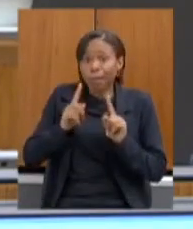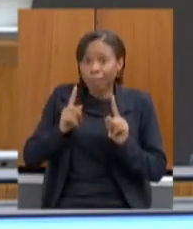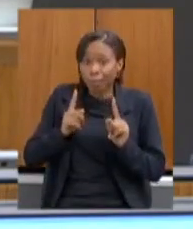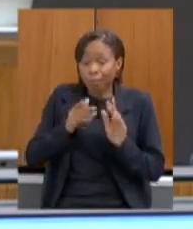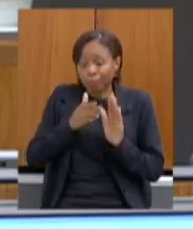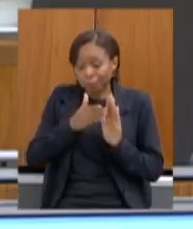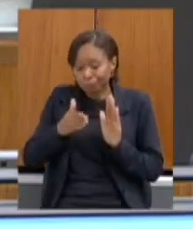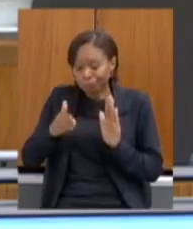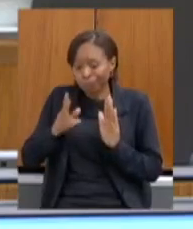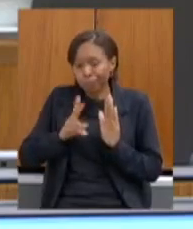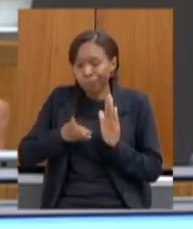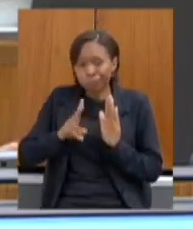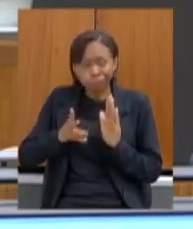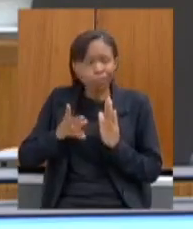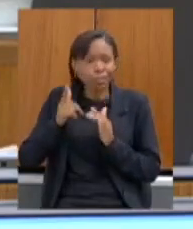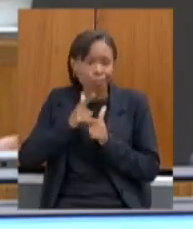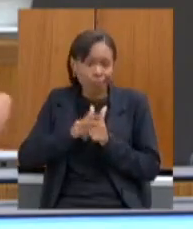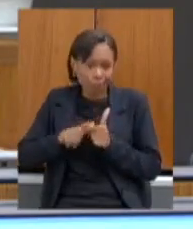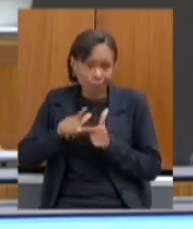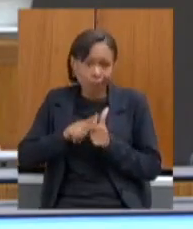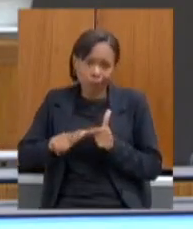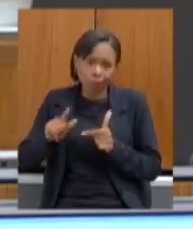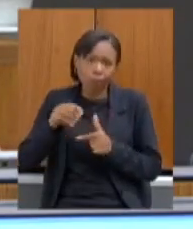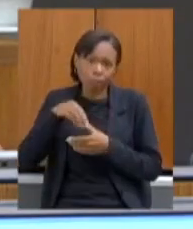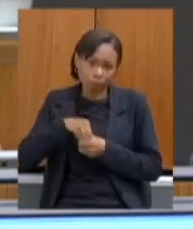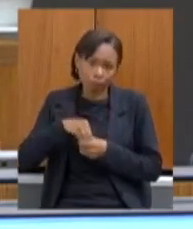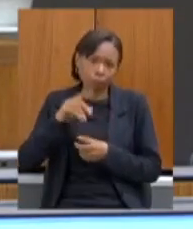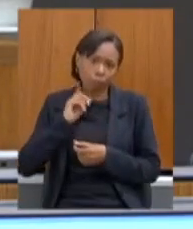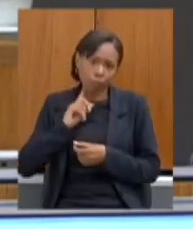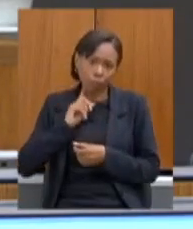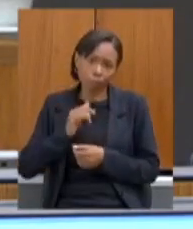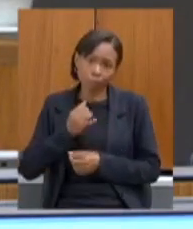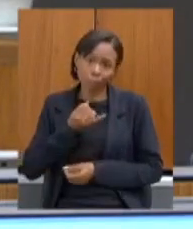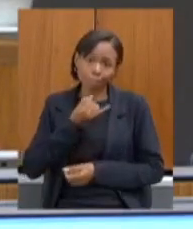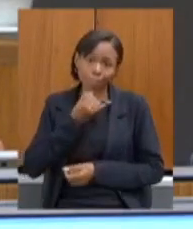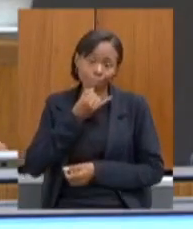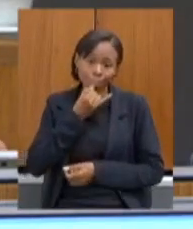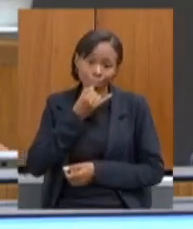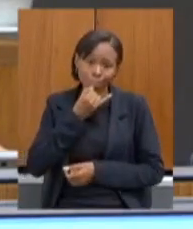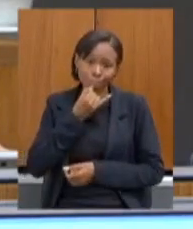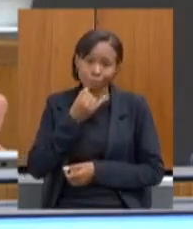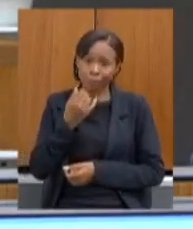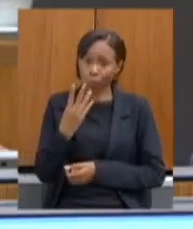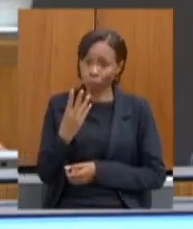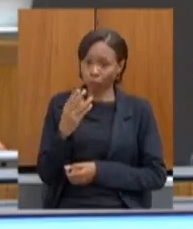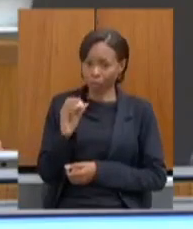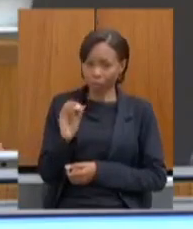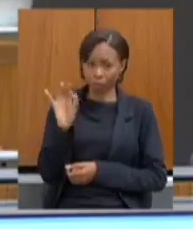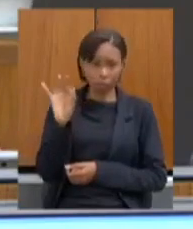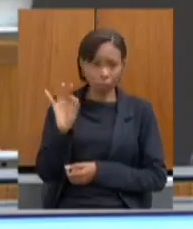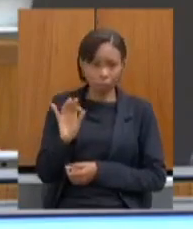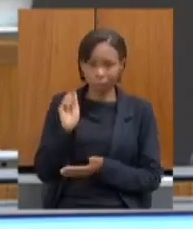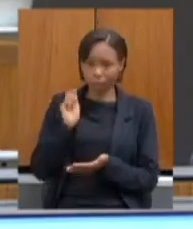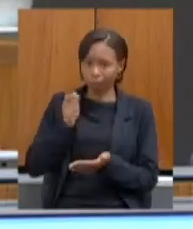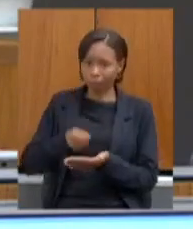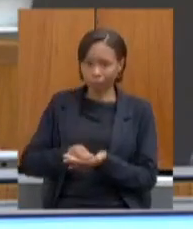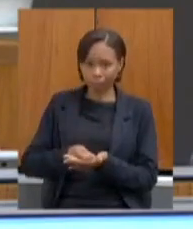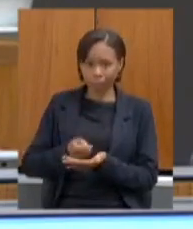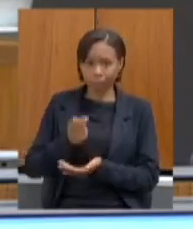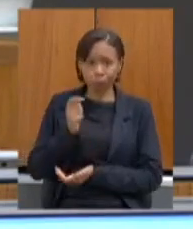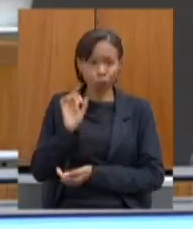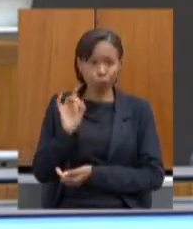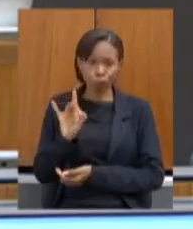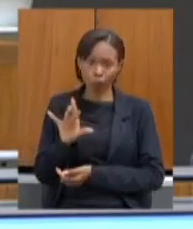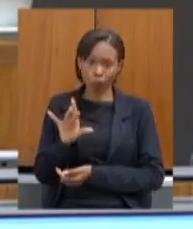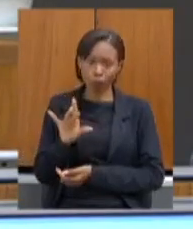Estado e, infelizmente, conseguir pagar na integralidade 40% apenas dos servidores do nosso Estado, hoje,